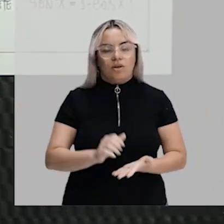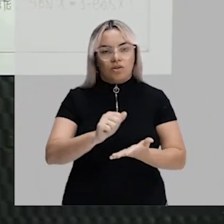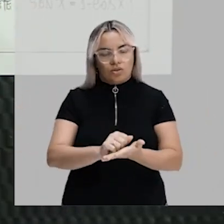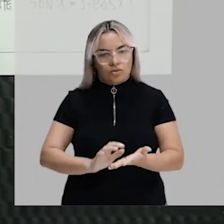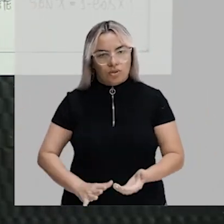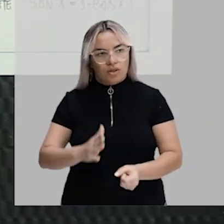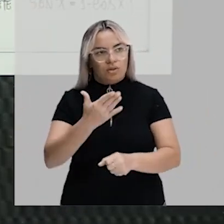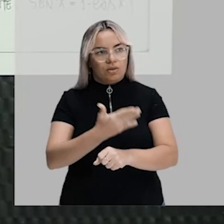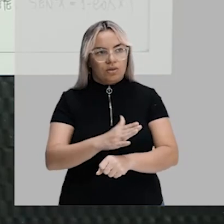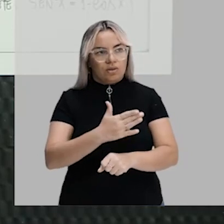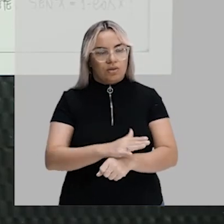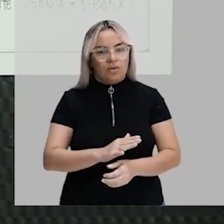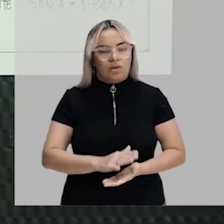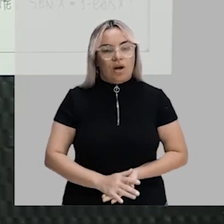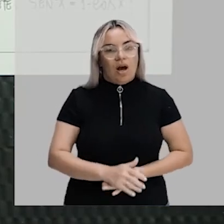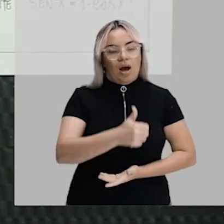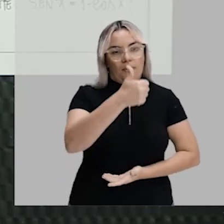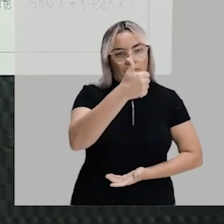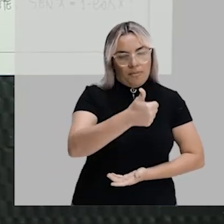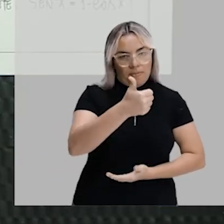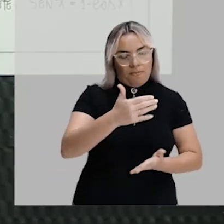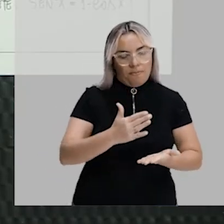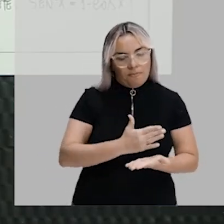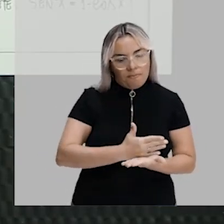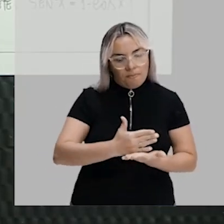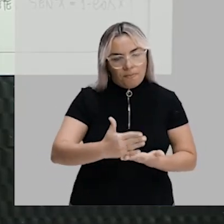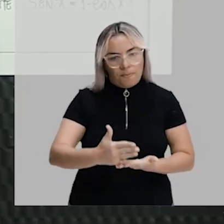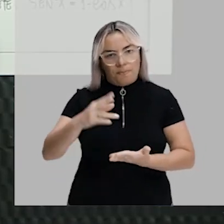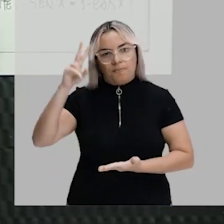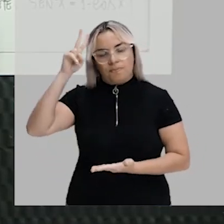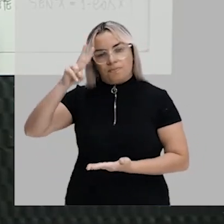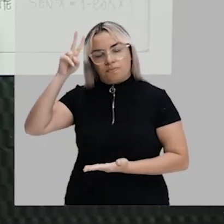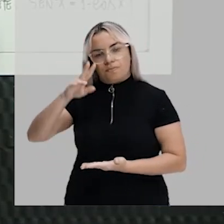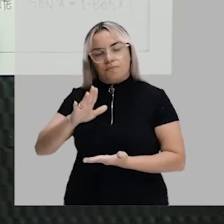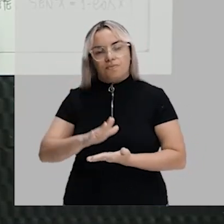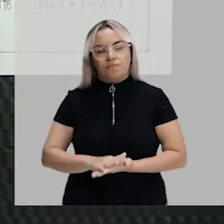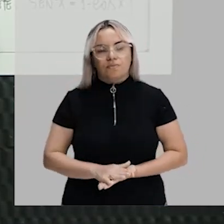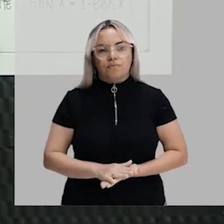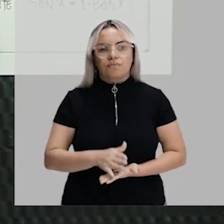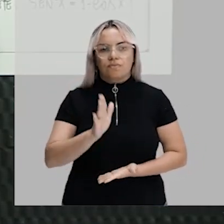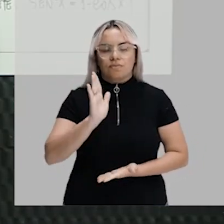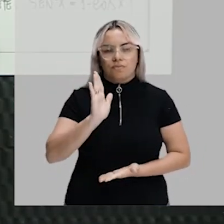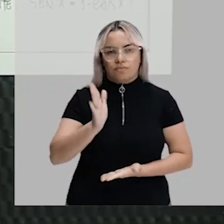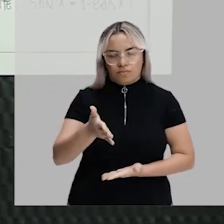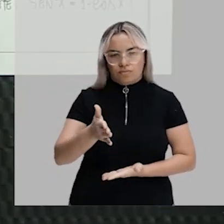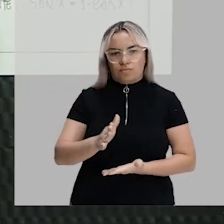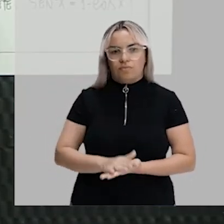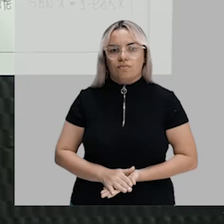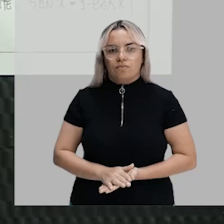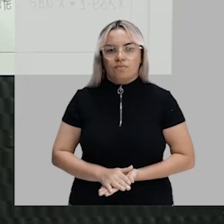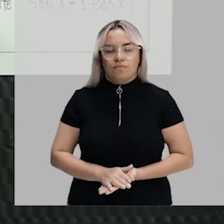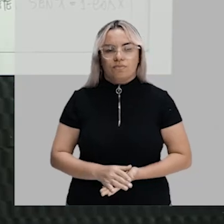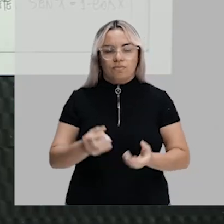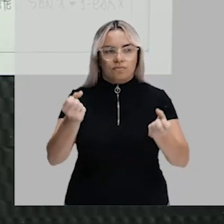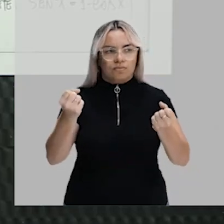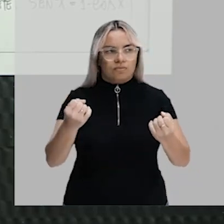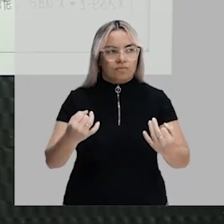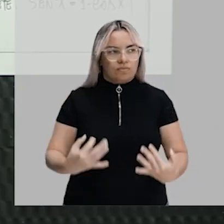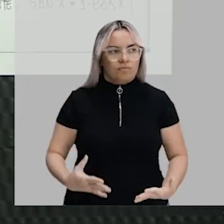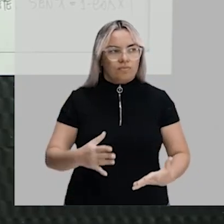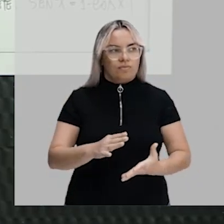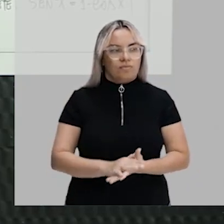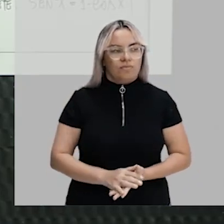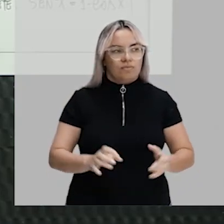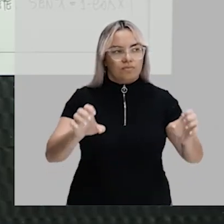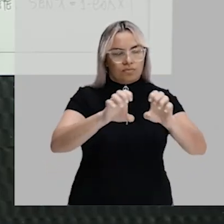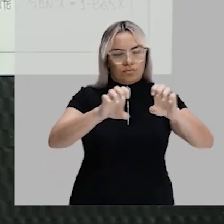um tá só para lembrar que aqui como eu falei no início aqui nós vimos esses essas três situações aqui ó uma equação do